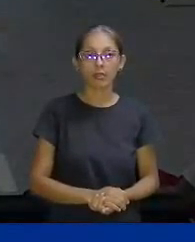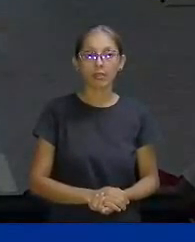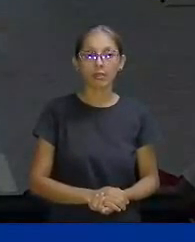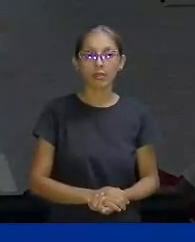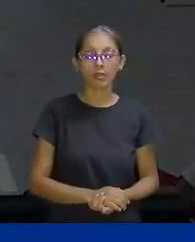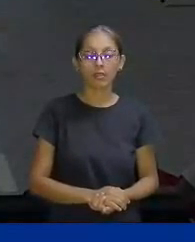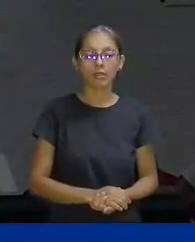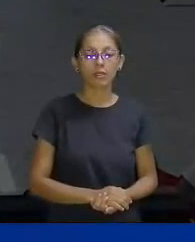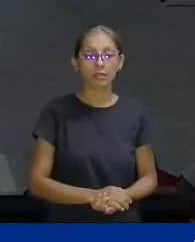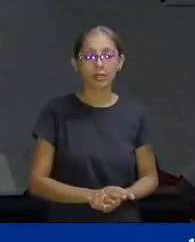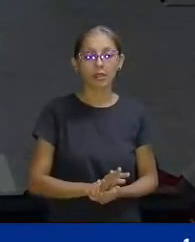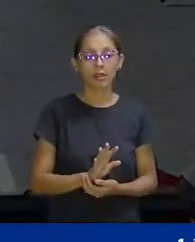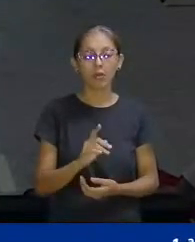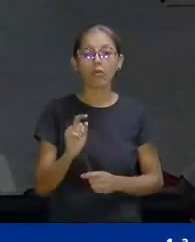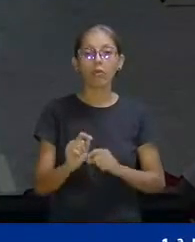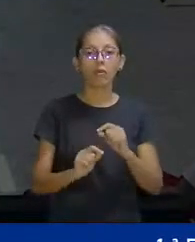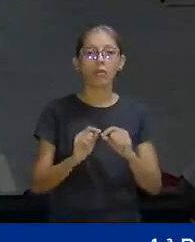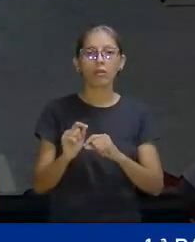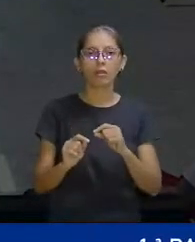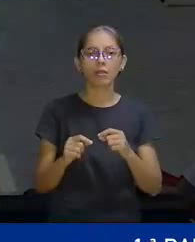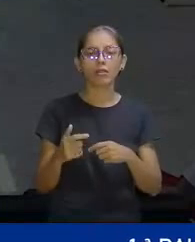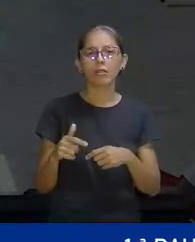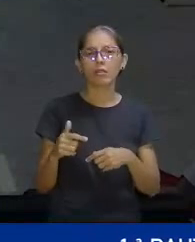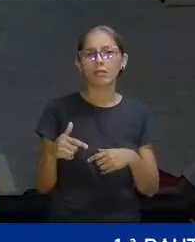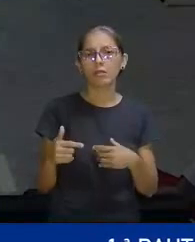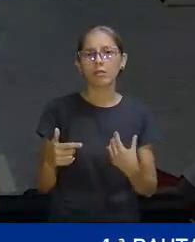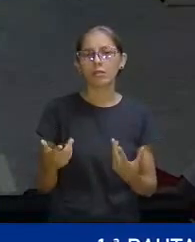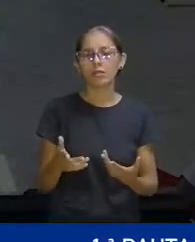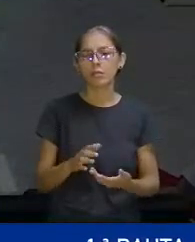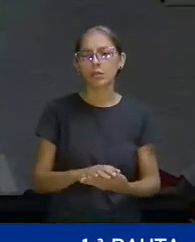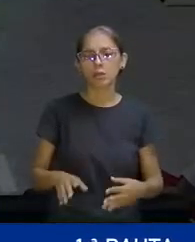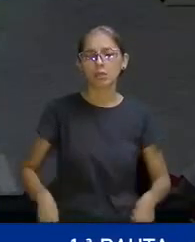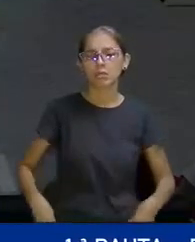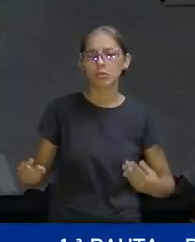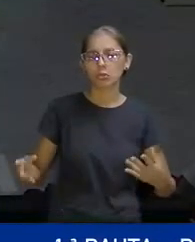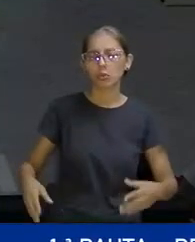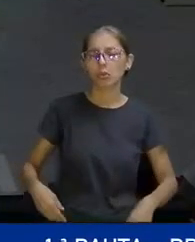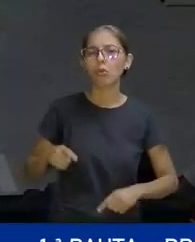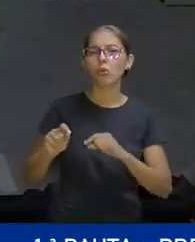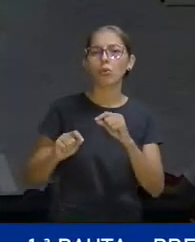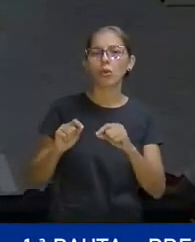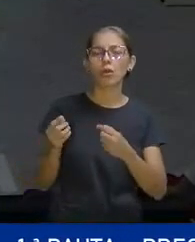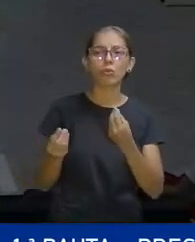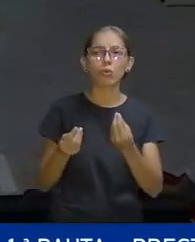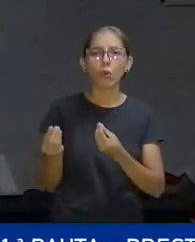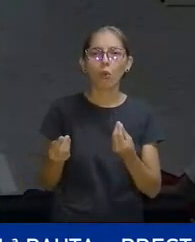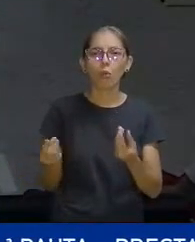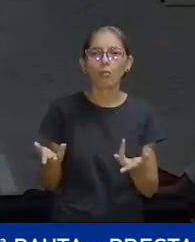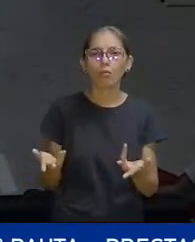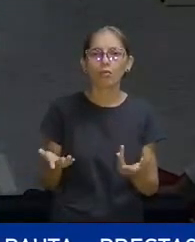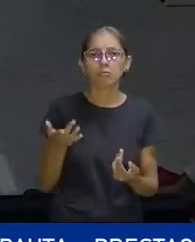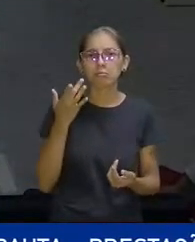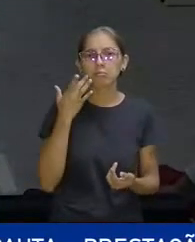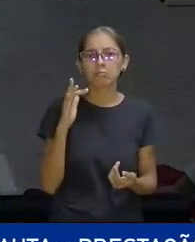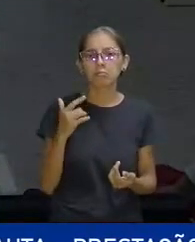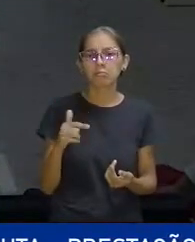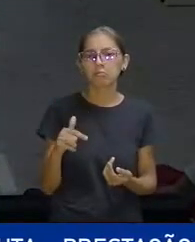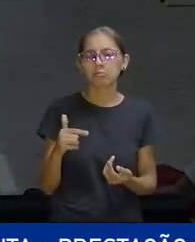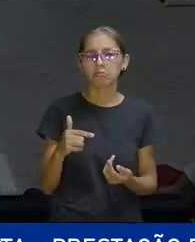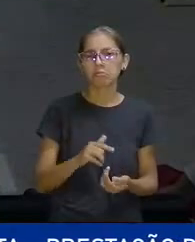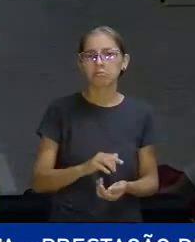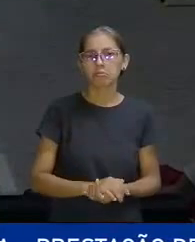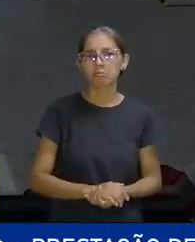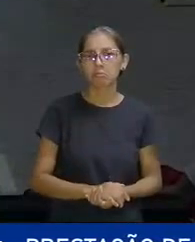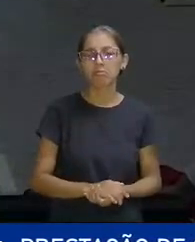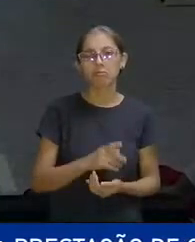especificação a respeito, tá, do que se gastou, onde se gastou, da forma que se gastou. Então, há